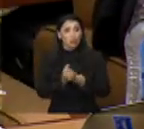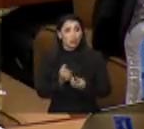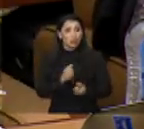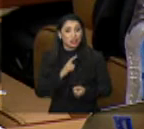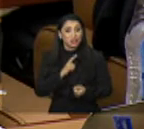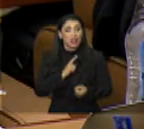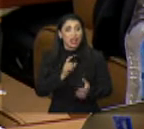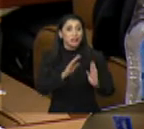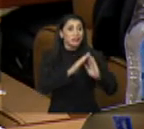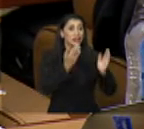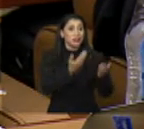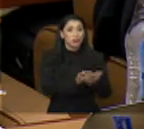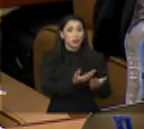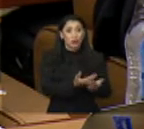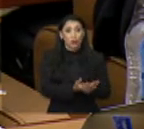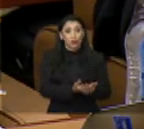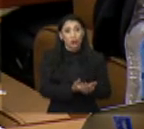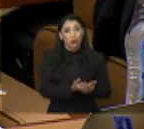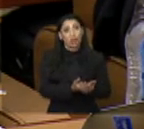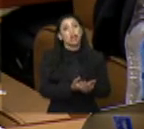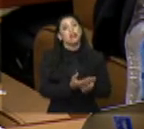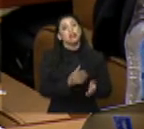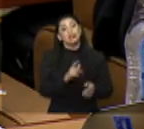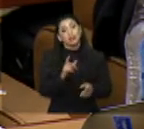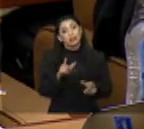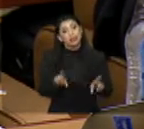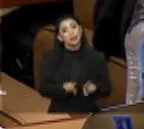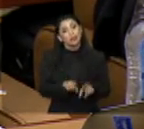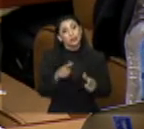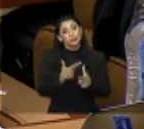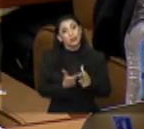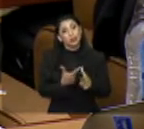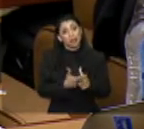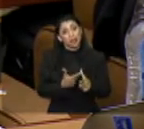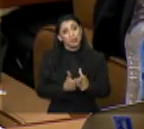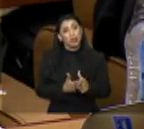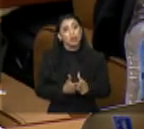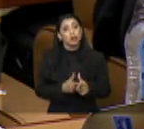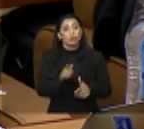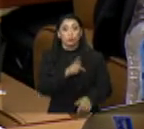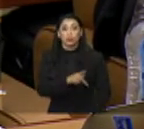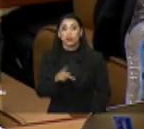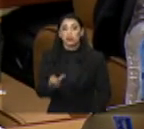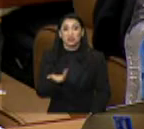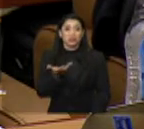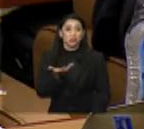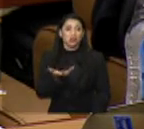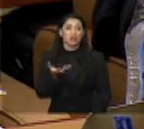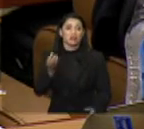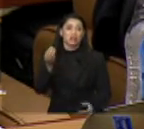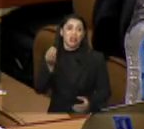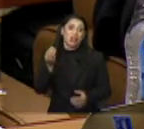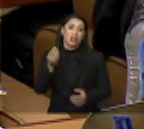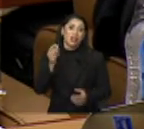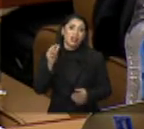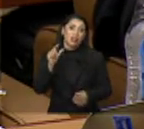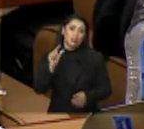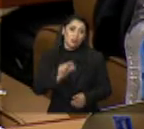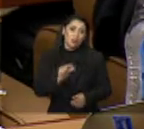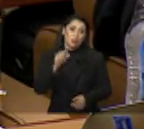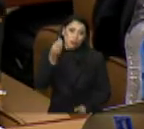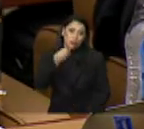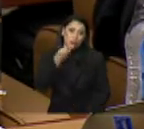a atratividade das carreiras do magistério o que também precisa ser enfrentado pois bem